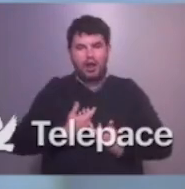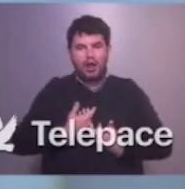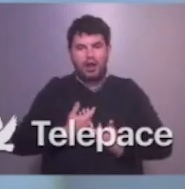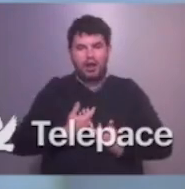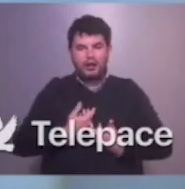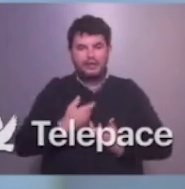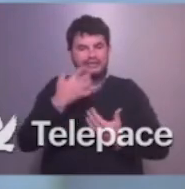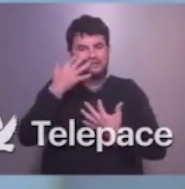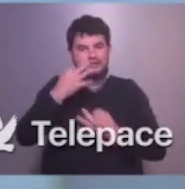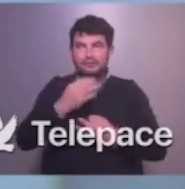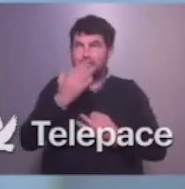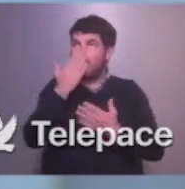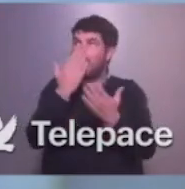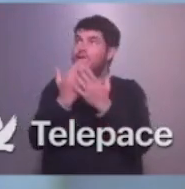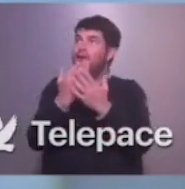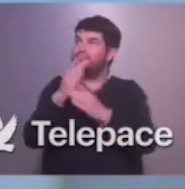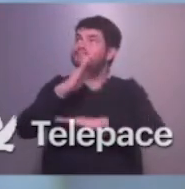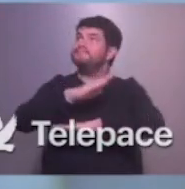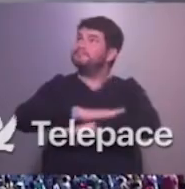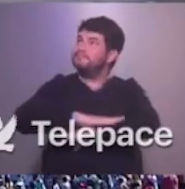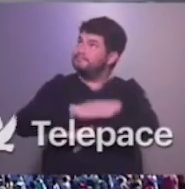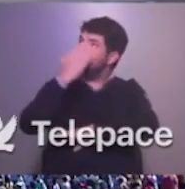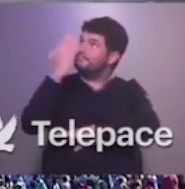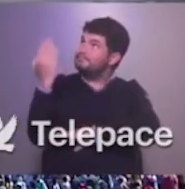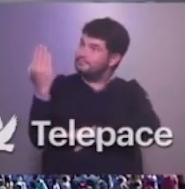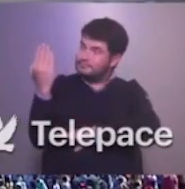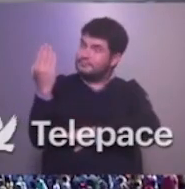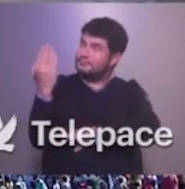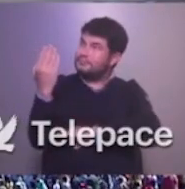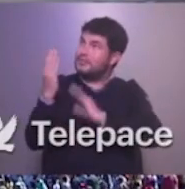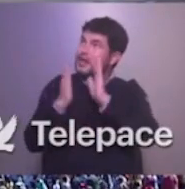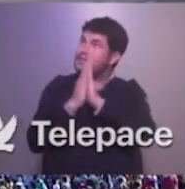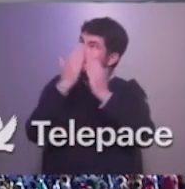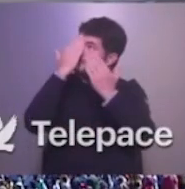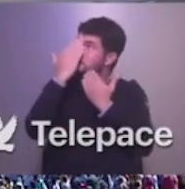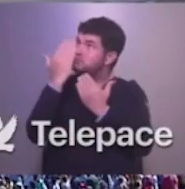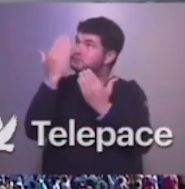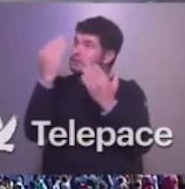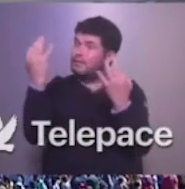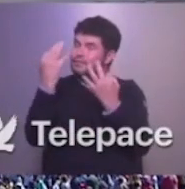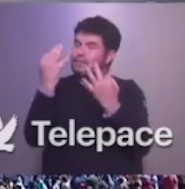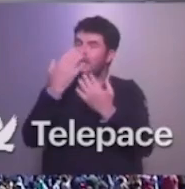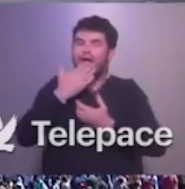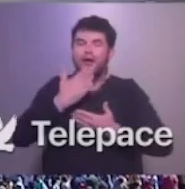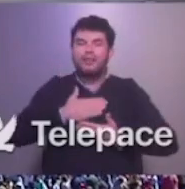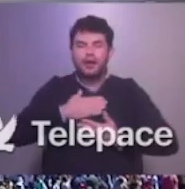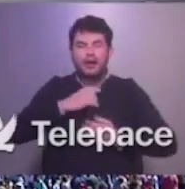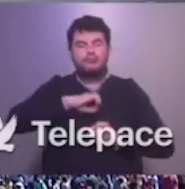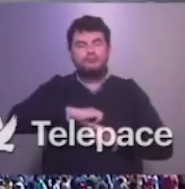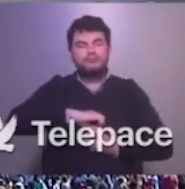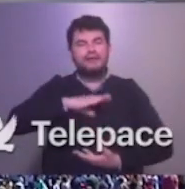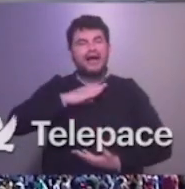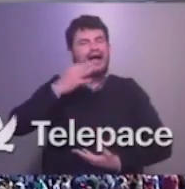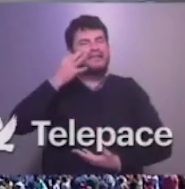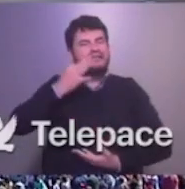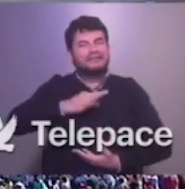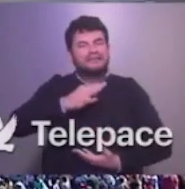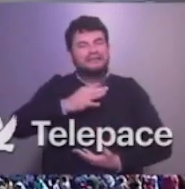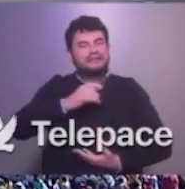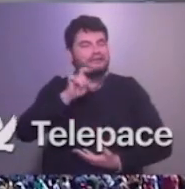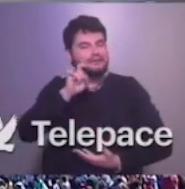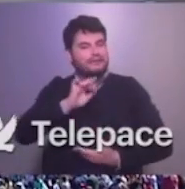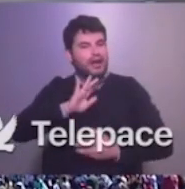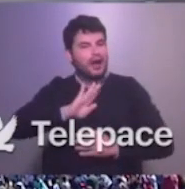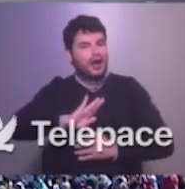dell'adorazione, é o momento nel quale o Senhor Jesus passerá e benedirá